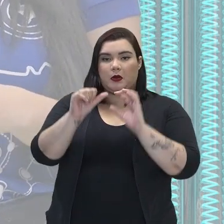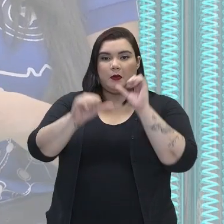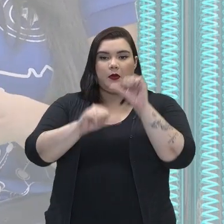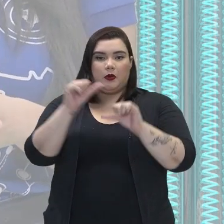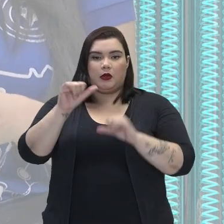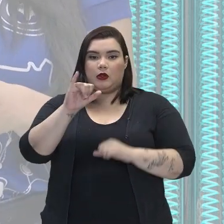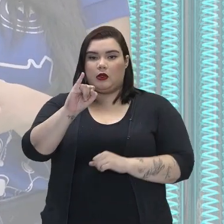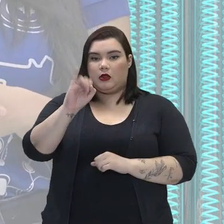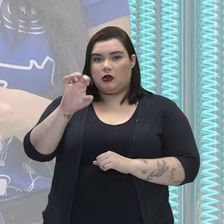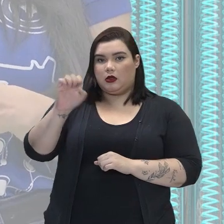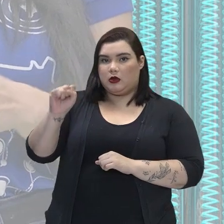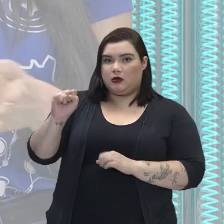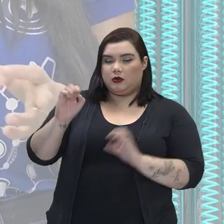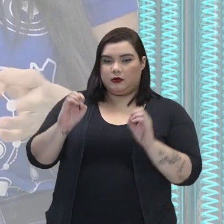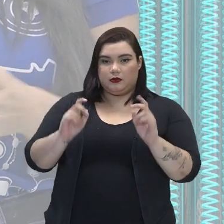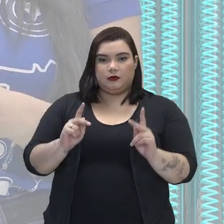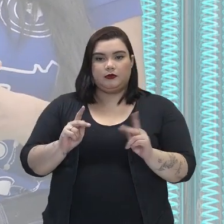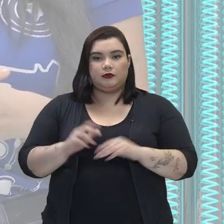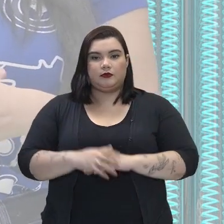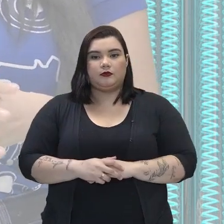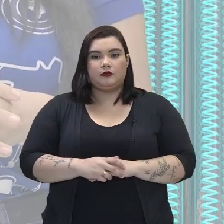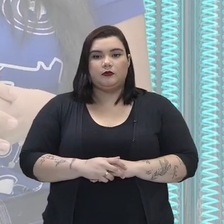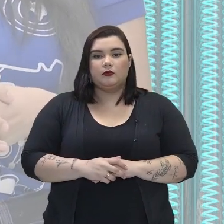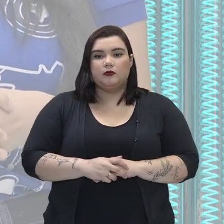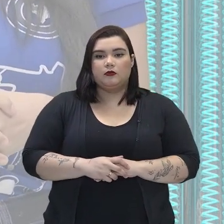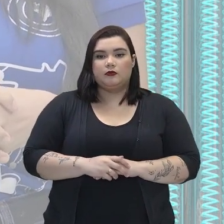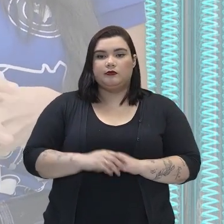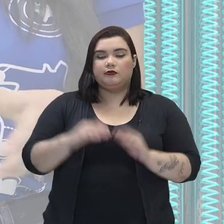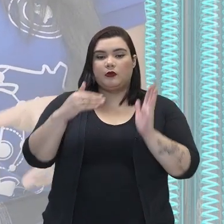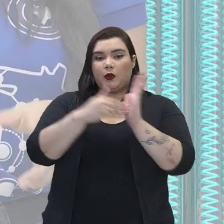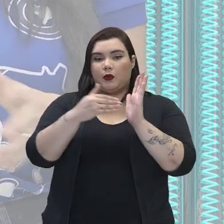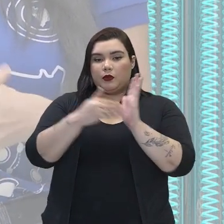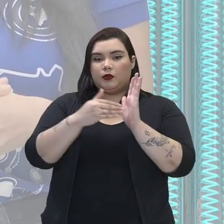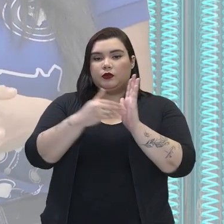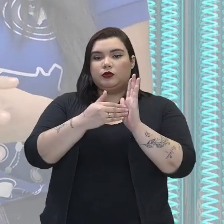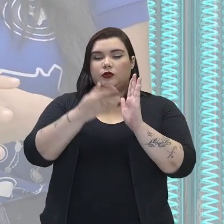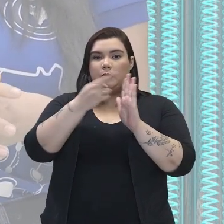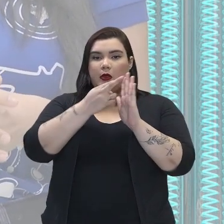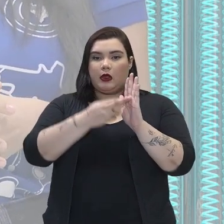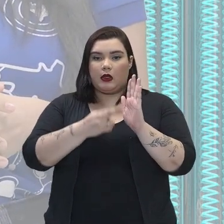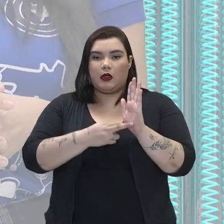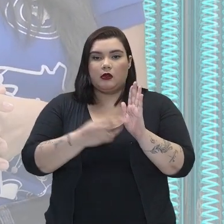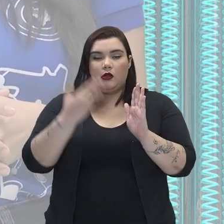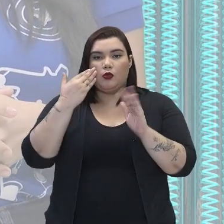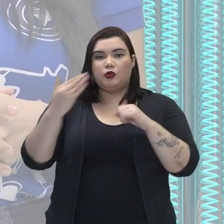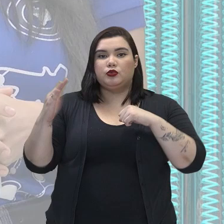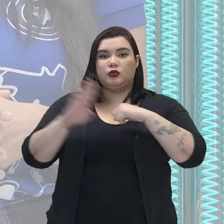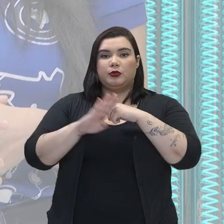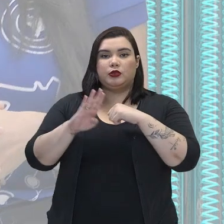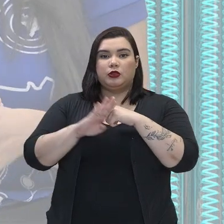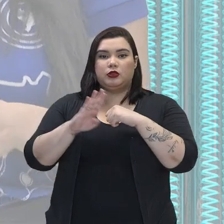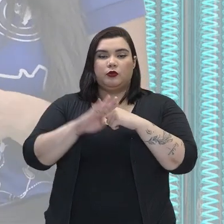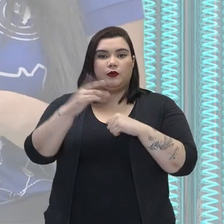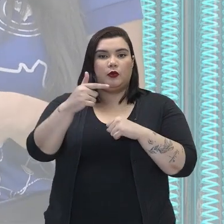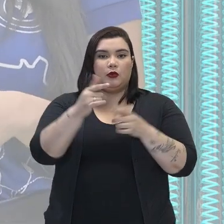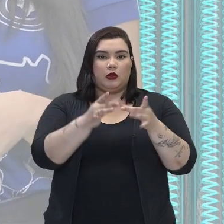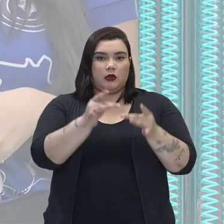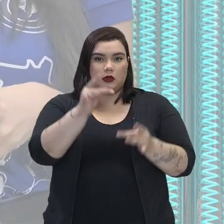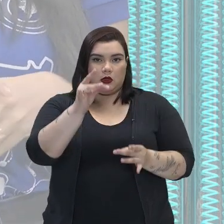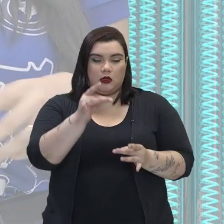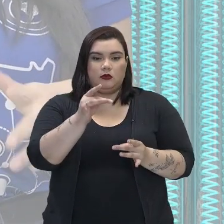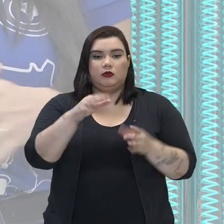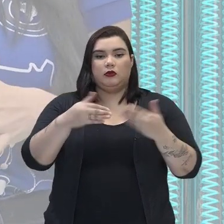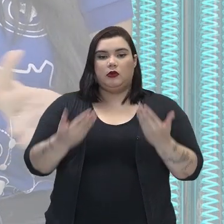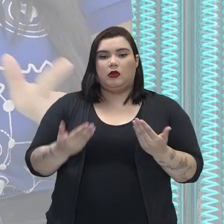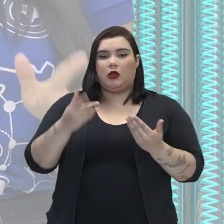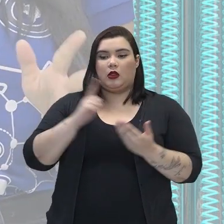colocar IES, ok? E aqui, em último lugar, substantivos irregulares. São aqueles